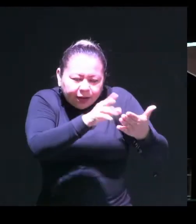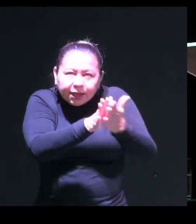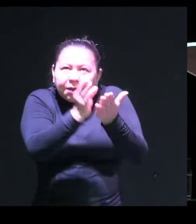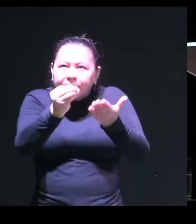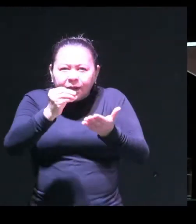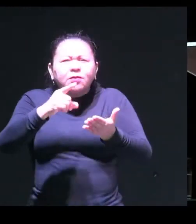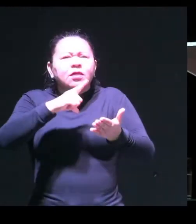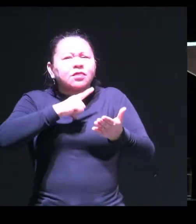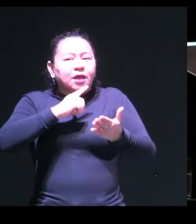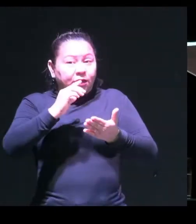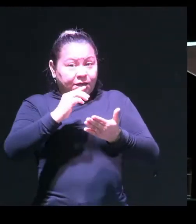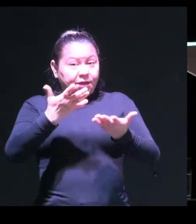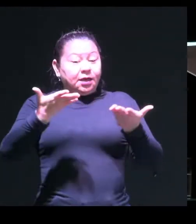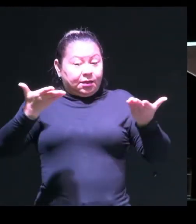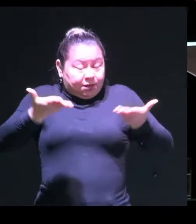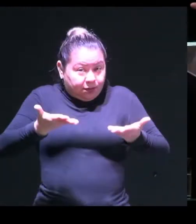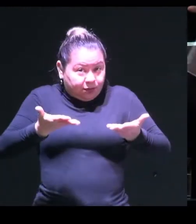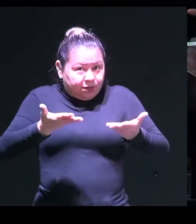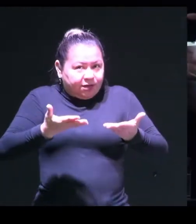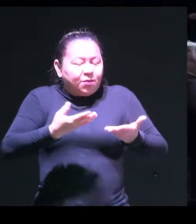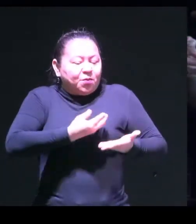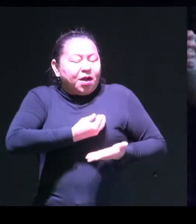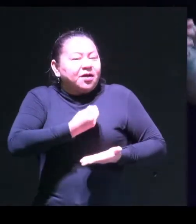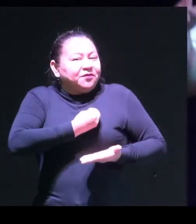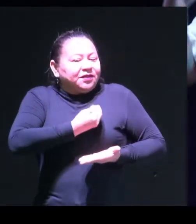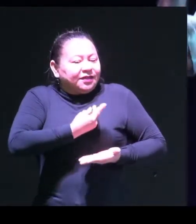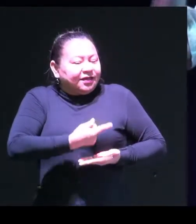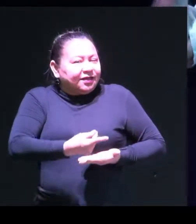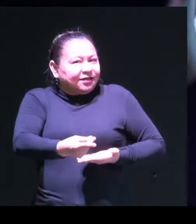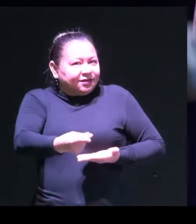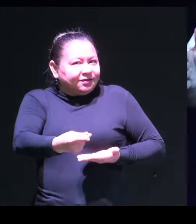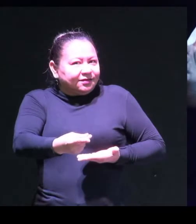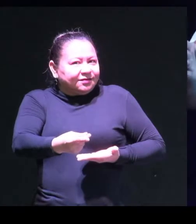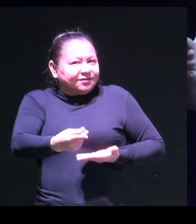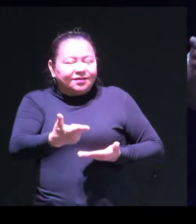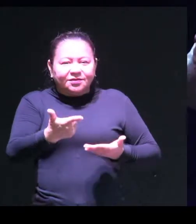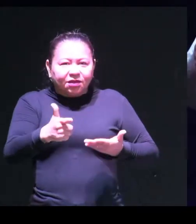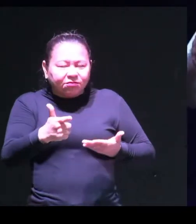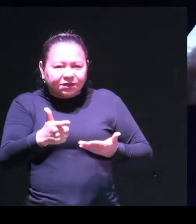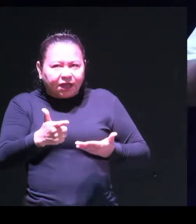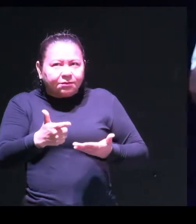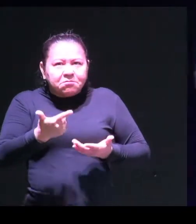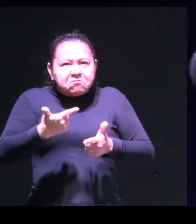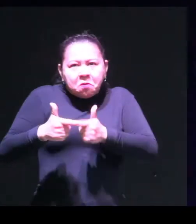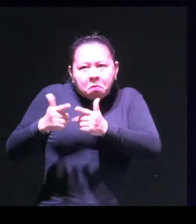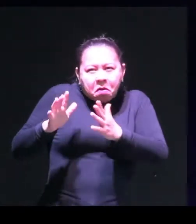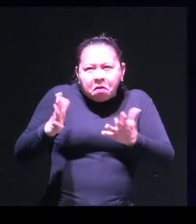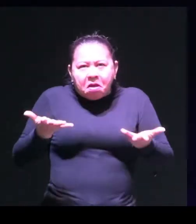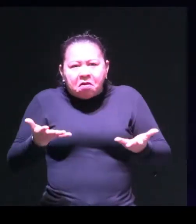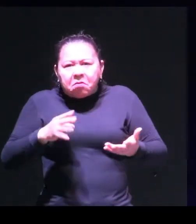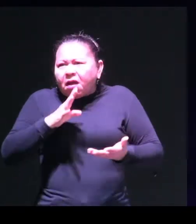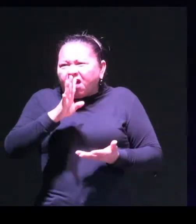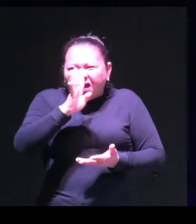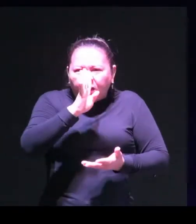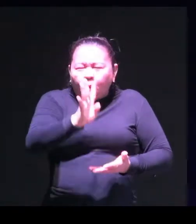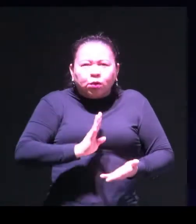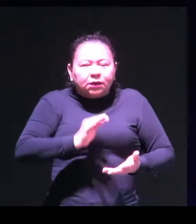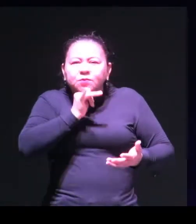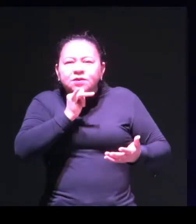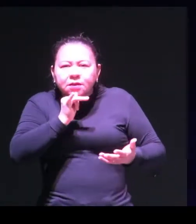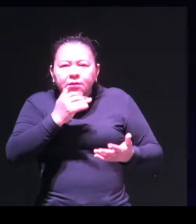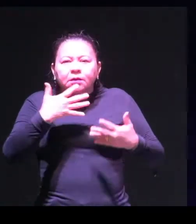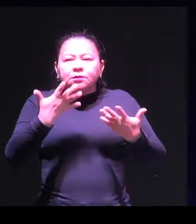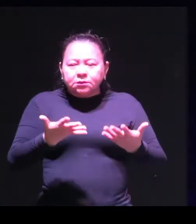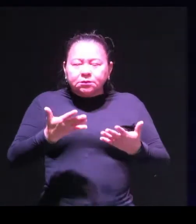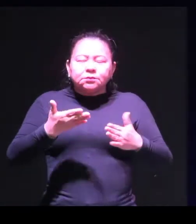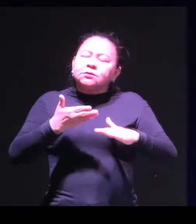tem no presente a vida eterna. Não entrará em juízo, ou seja, não será mais condenado, mas passou